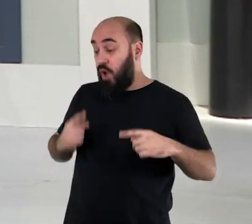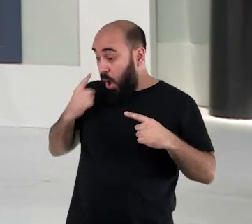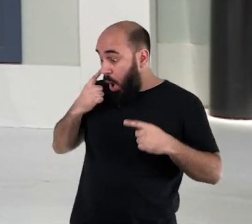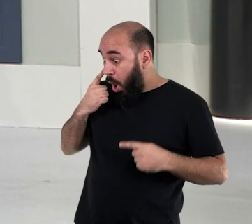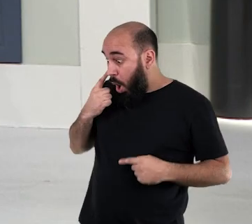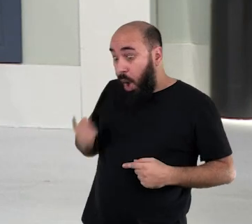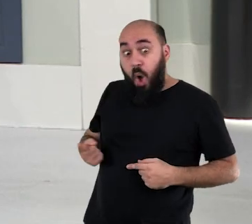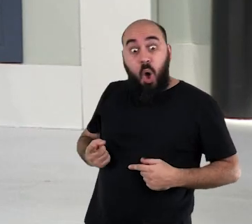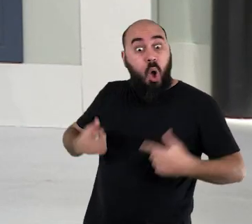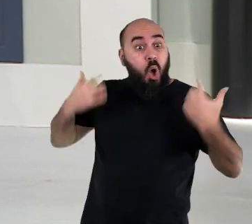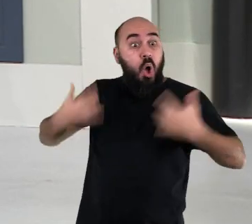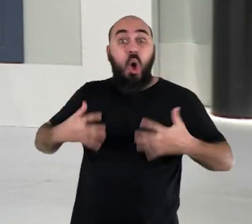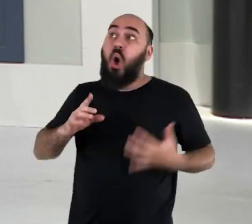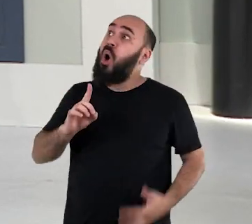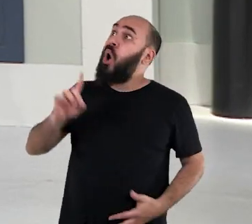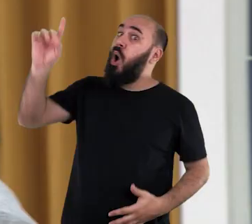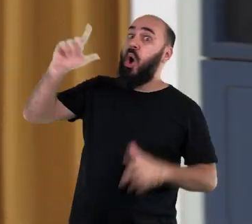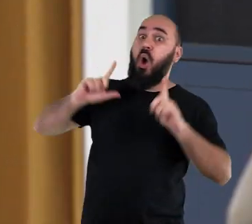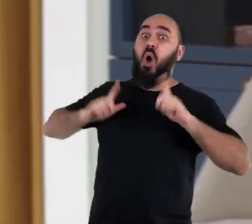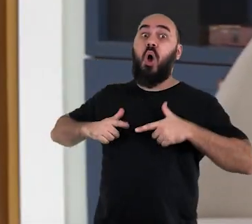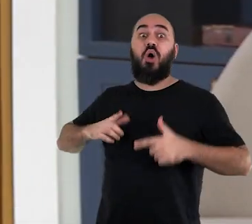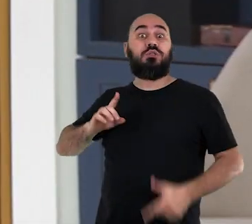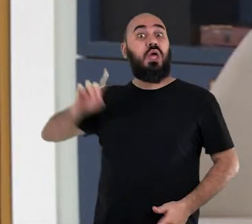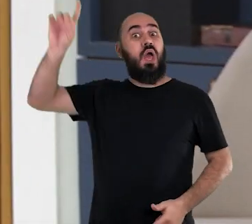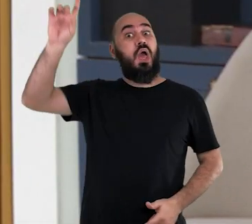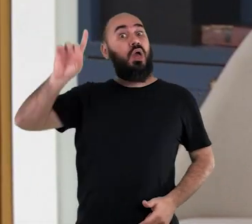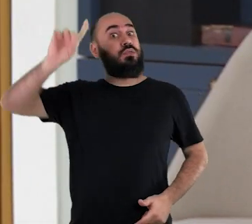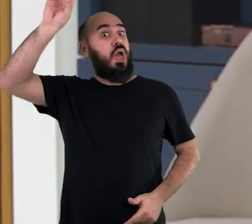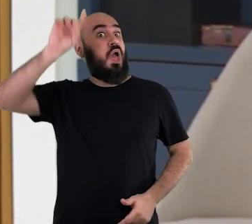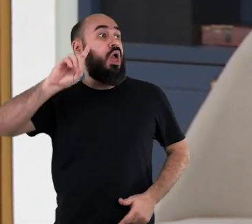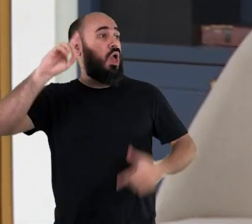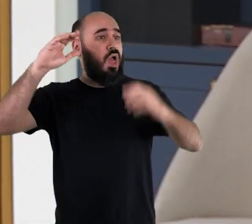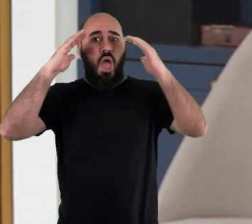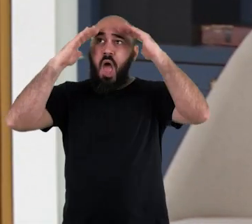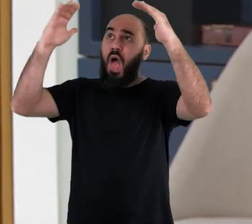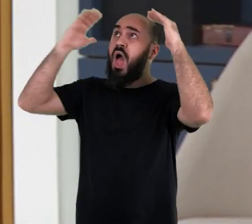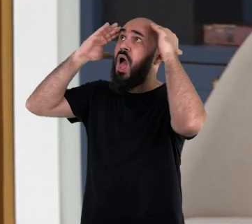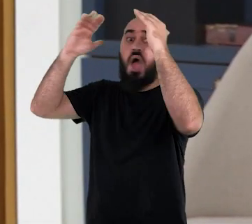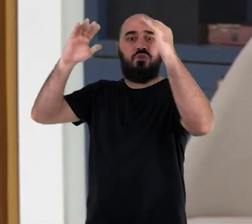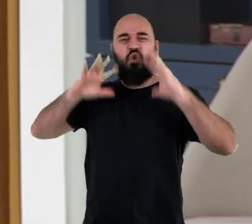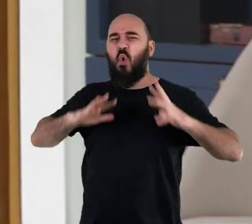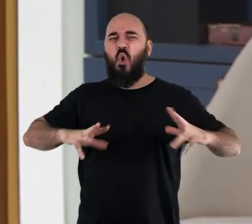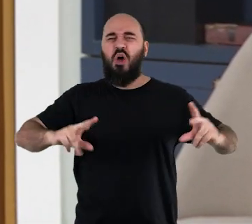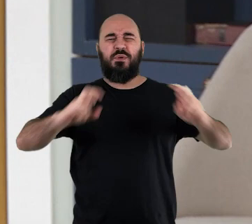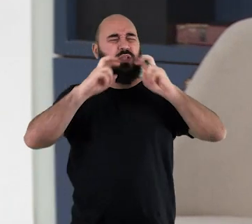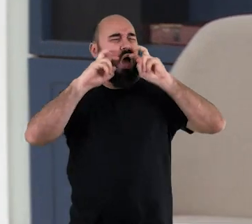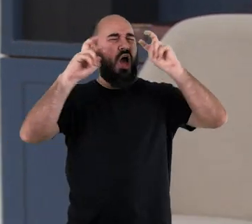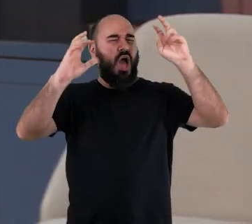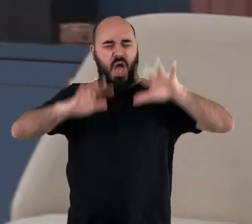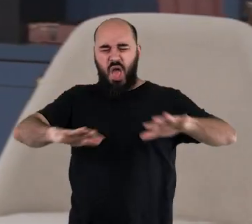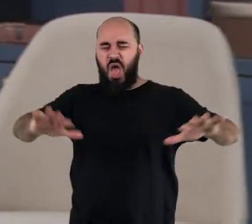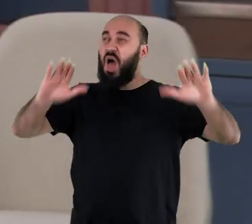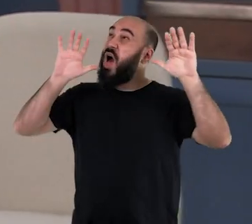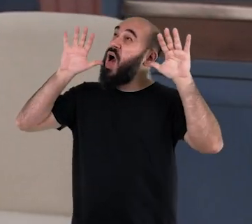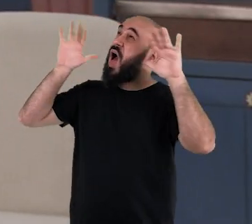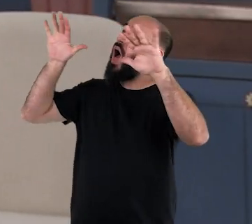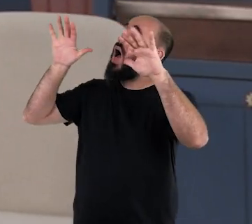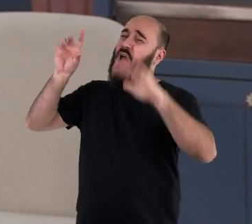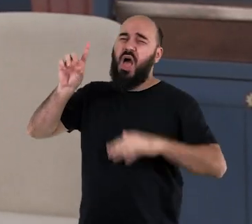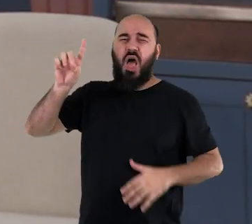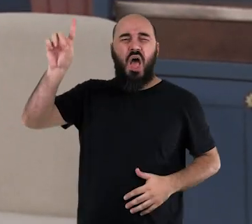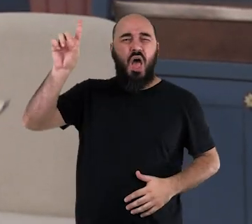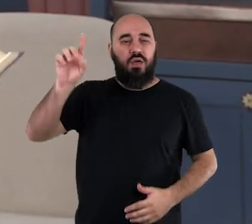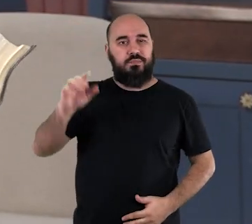o Senhor é Deus. Ei, que coisa tremenda, hein? Imagine você orando e